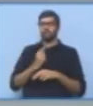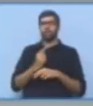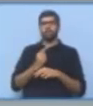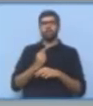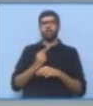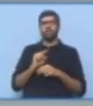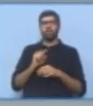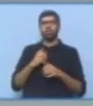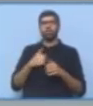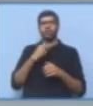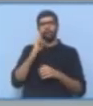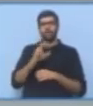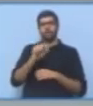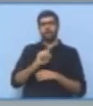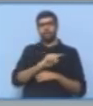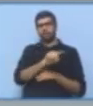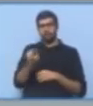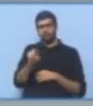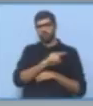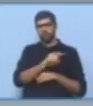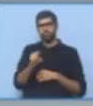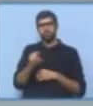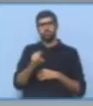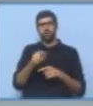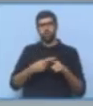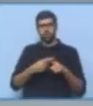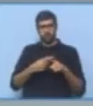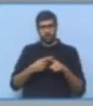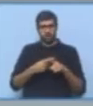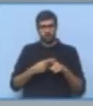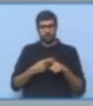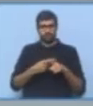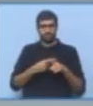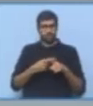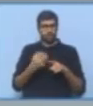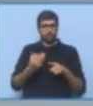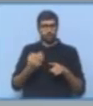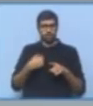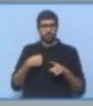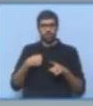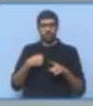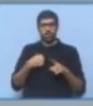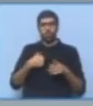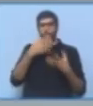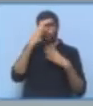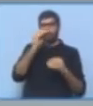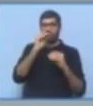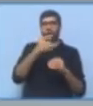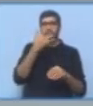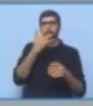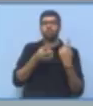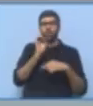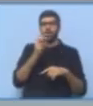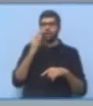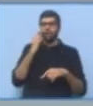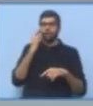Roma, acompanhei também neles o interesse, sem chegar ali e sem doutrinar demais, mas eles viram